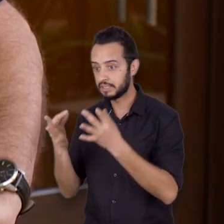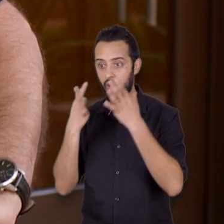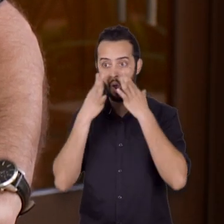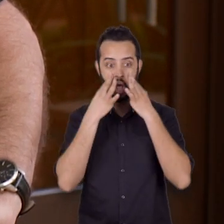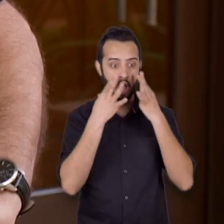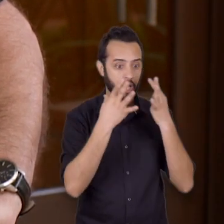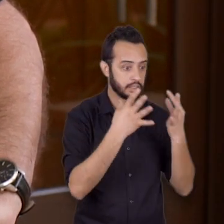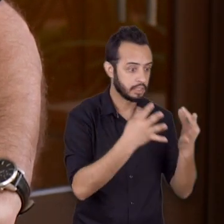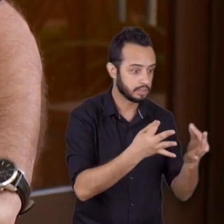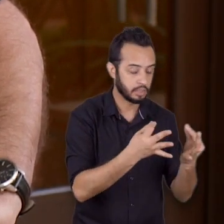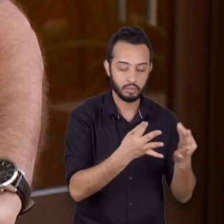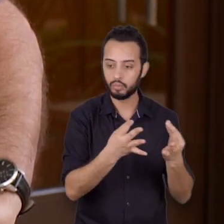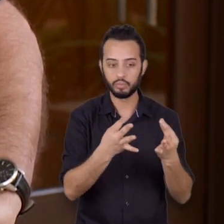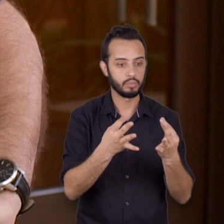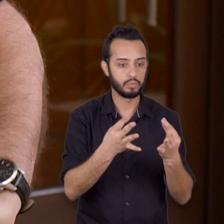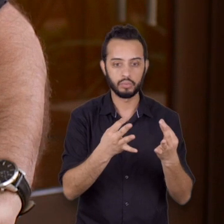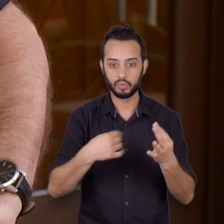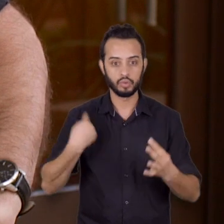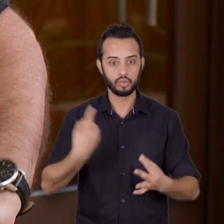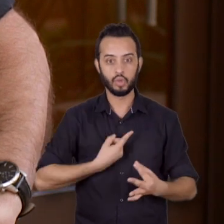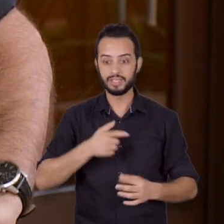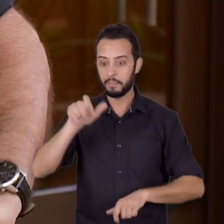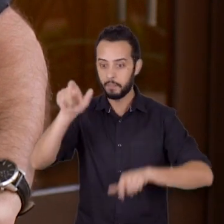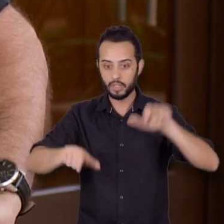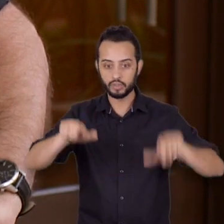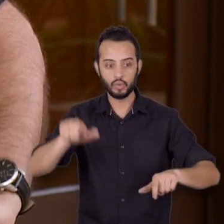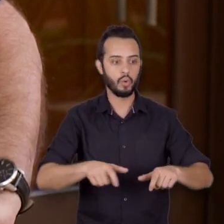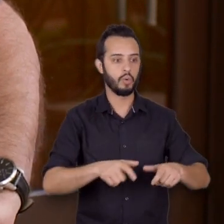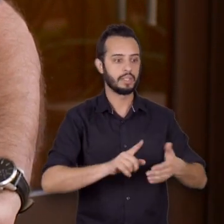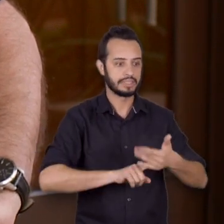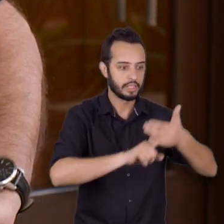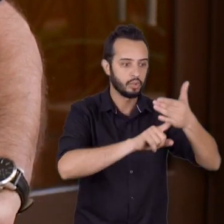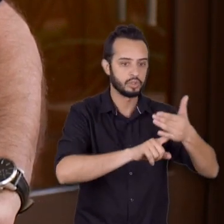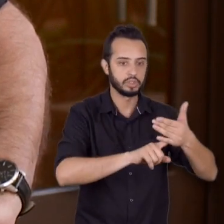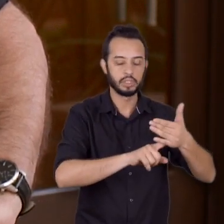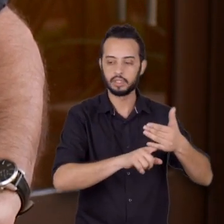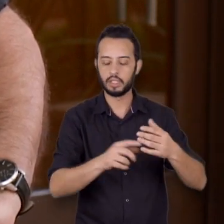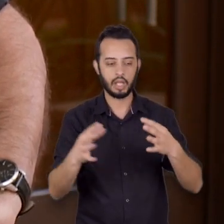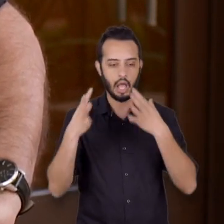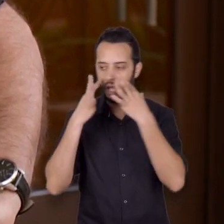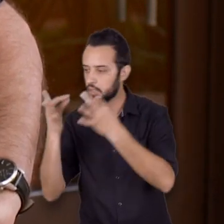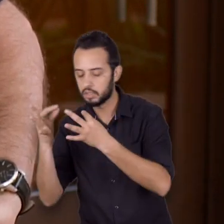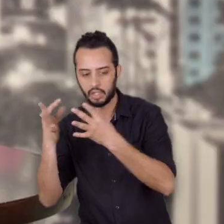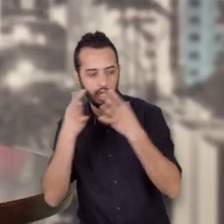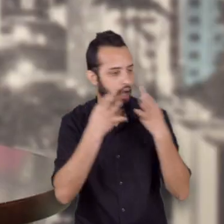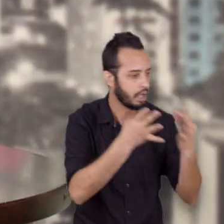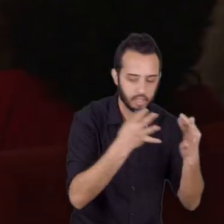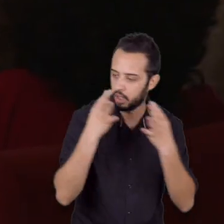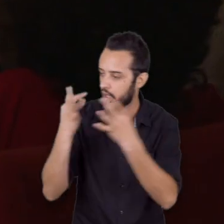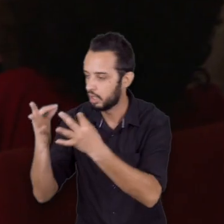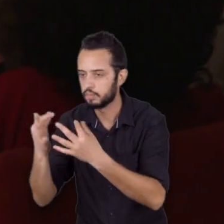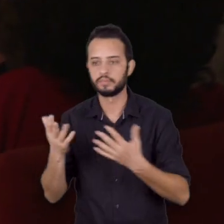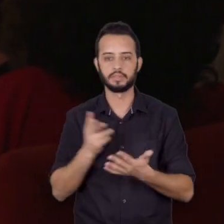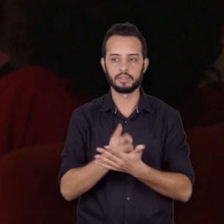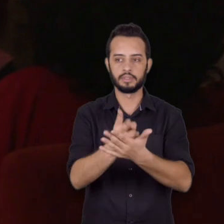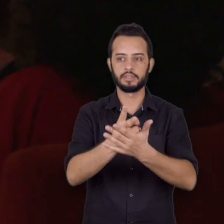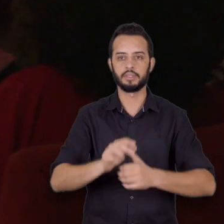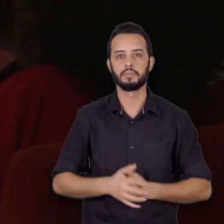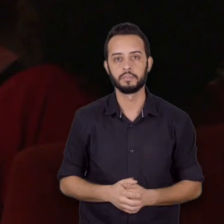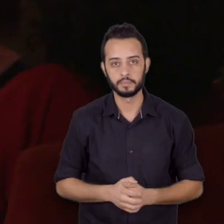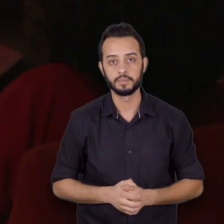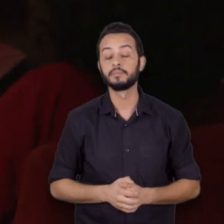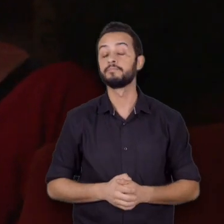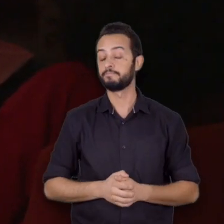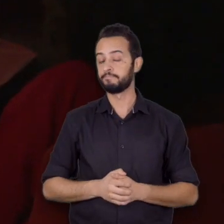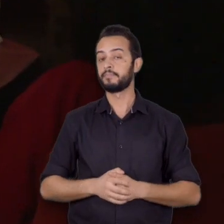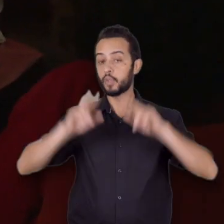tem o tempo todo agentes humanos e não humanos disputando a nossa atenção. O que caracteriza o Homo sapiens é uma